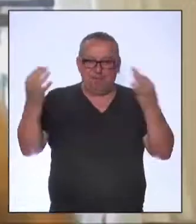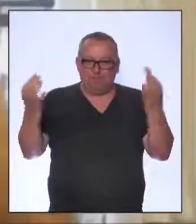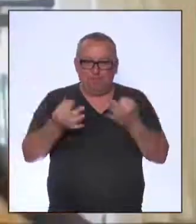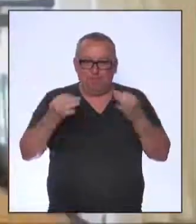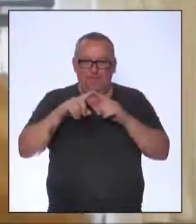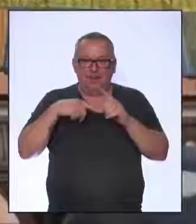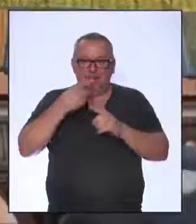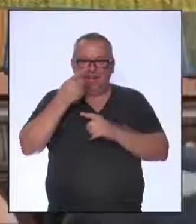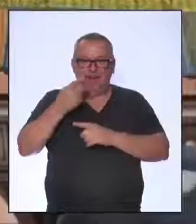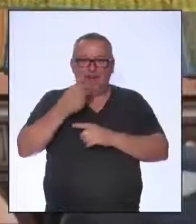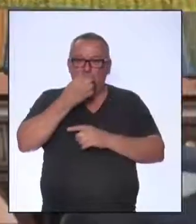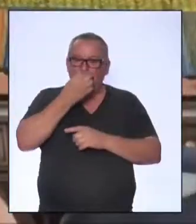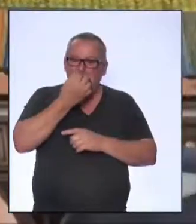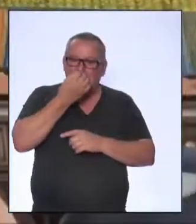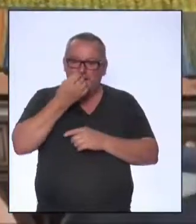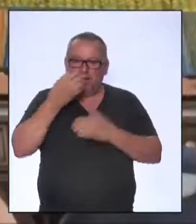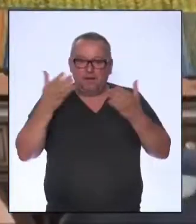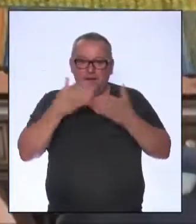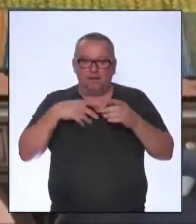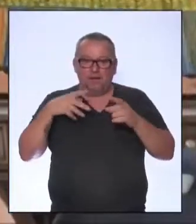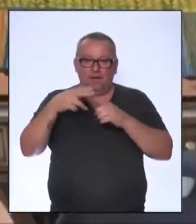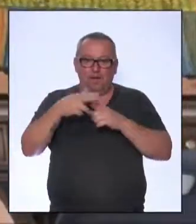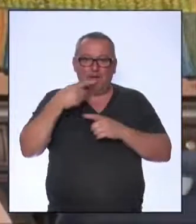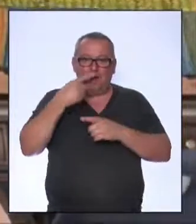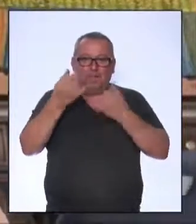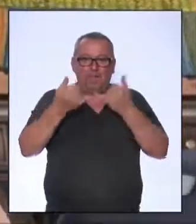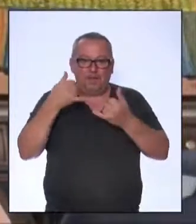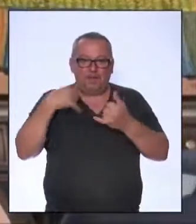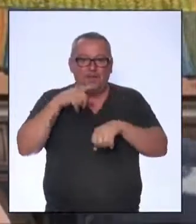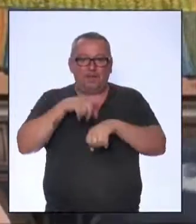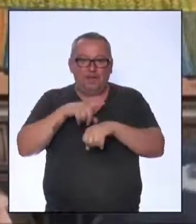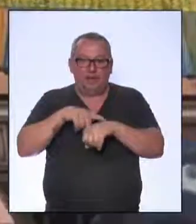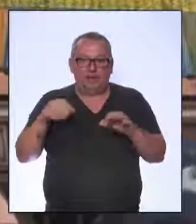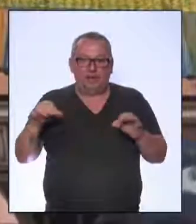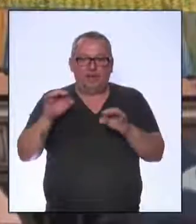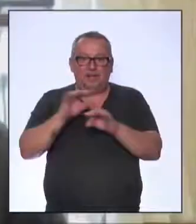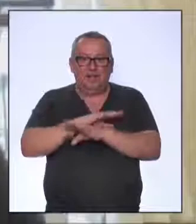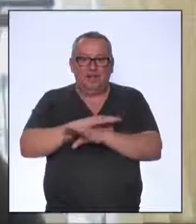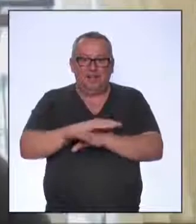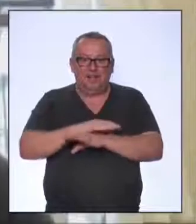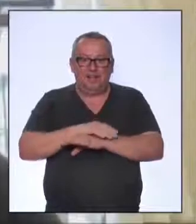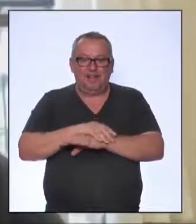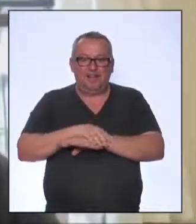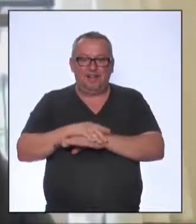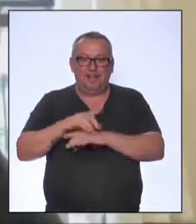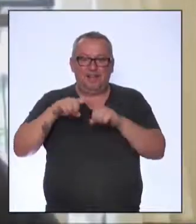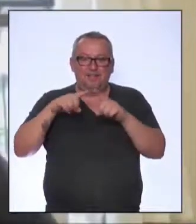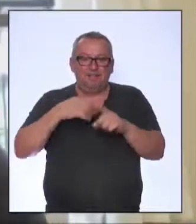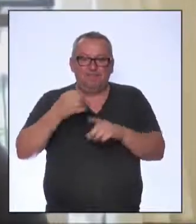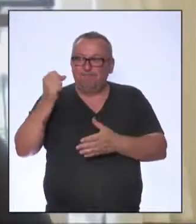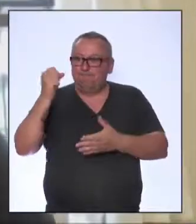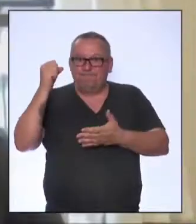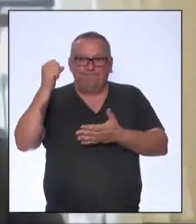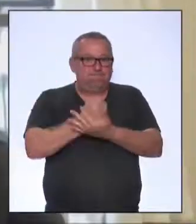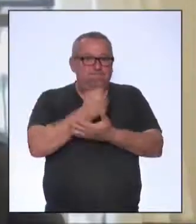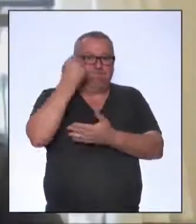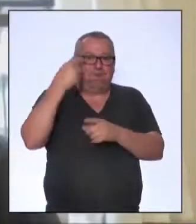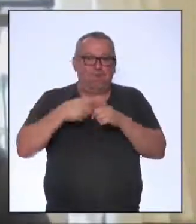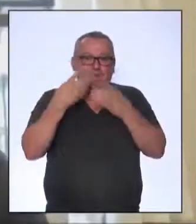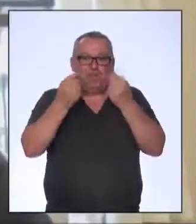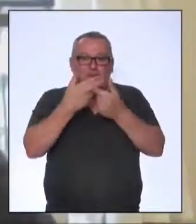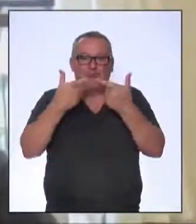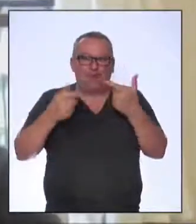Indica. Agora eu vou te encerrar, porque a equipe técnica já falou que eu tenho que encerrar. Né? Eu estou morrendo de pena, porque Tem muita